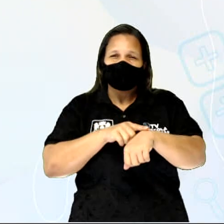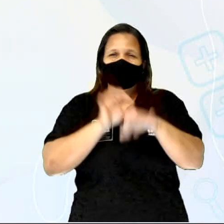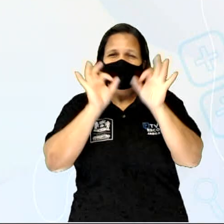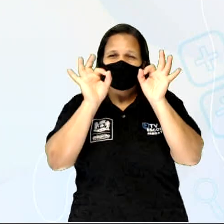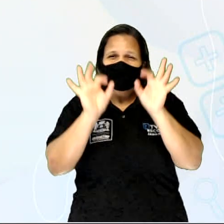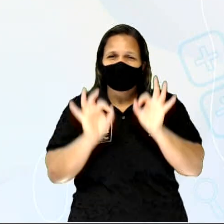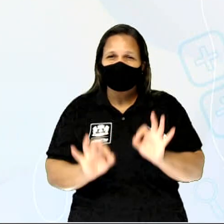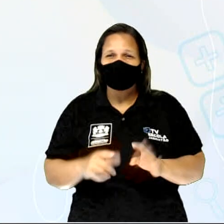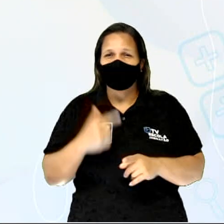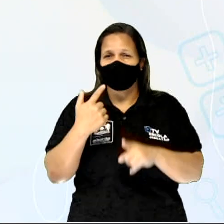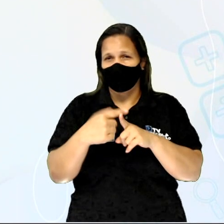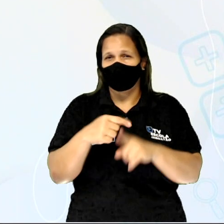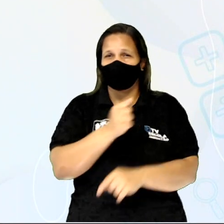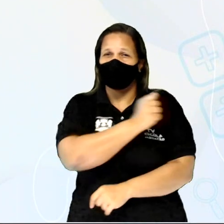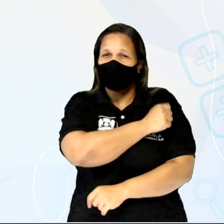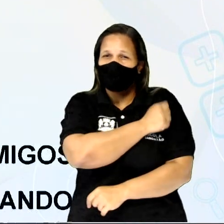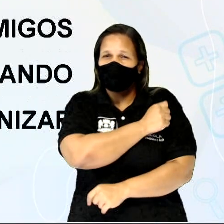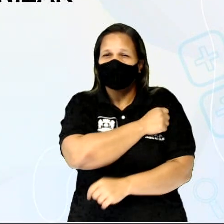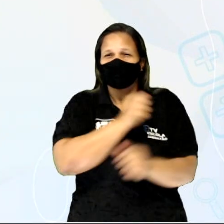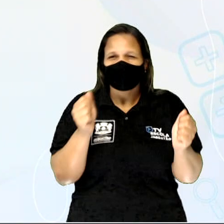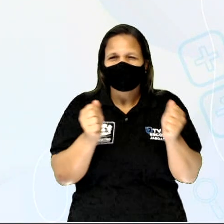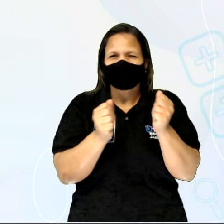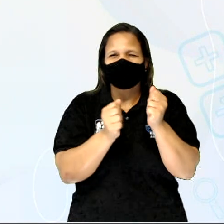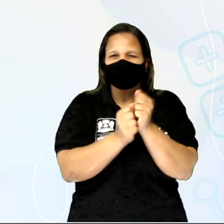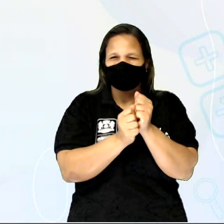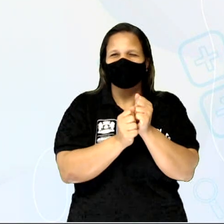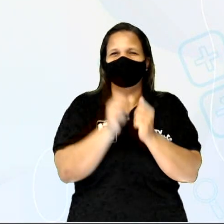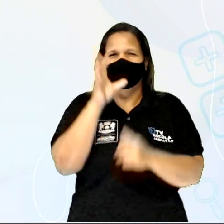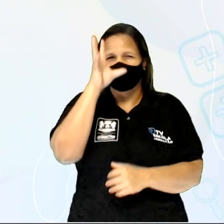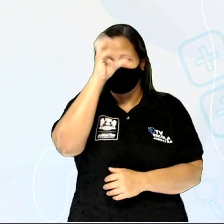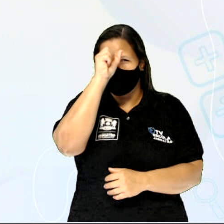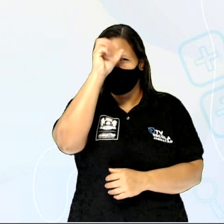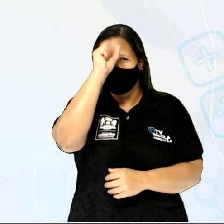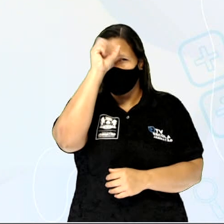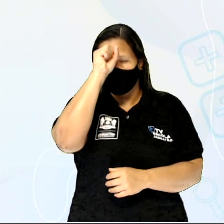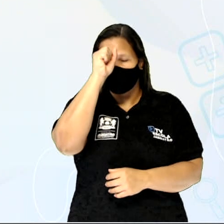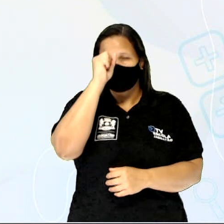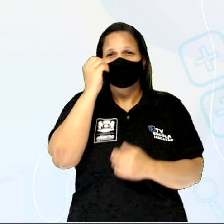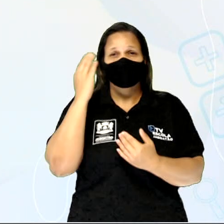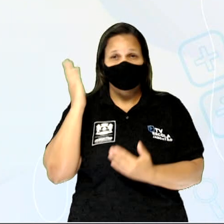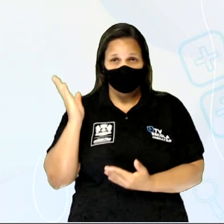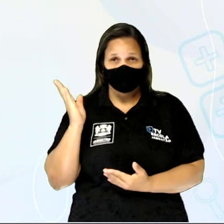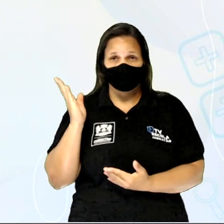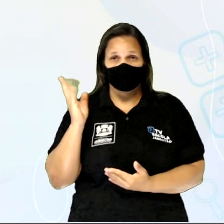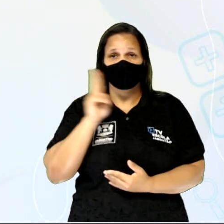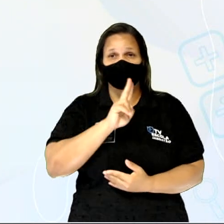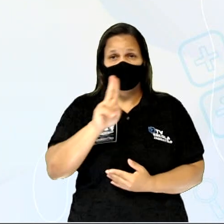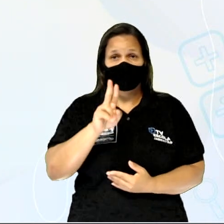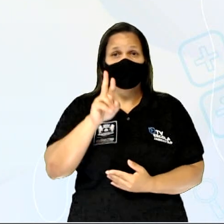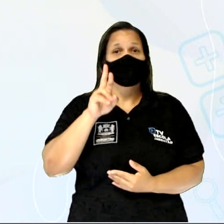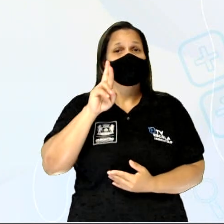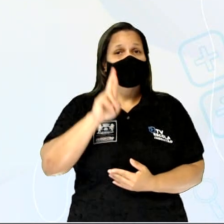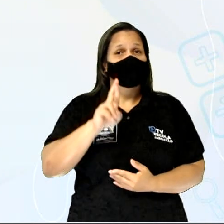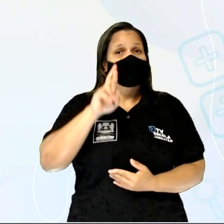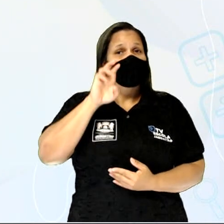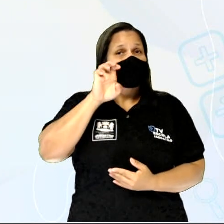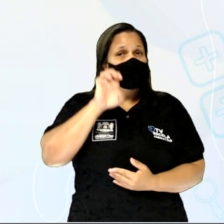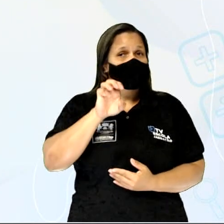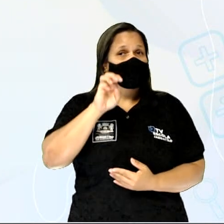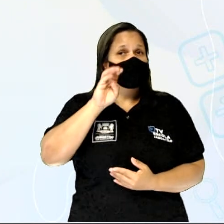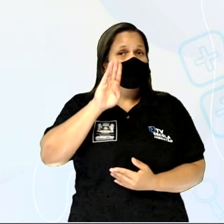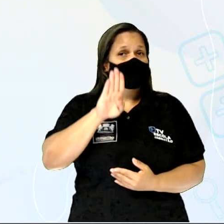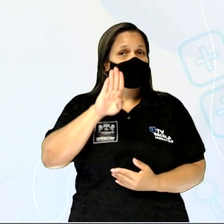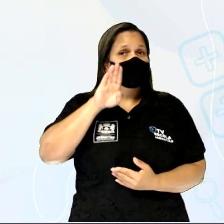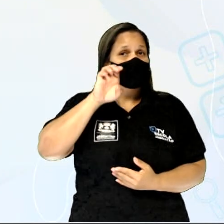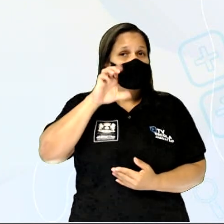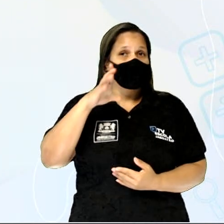experiências e aprendem juntas Ah essa aí é a Rebeca ela contou para os seus amigos que passou